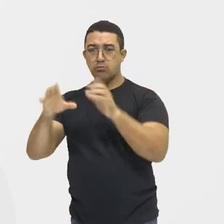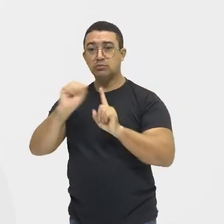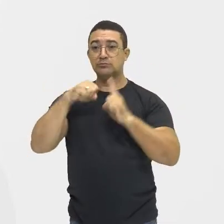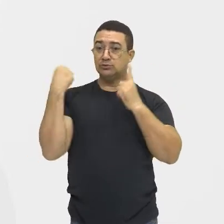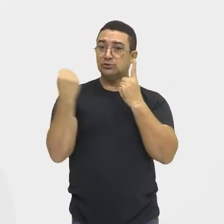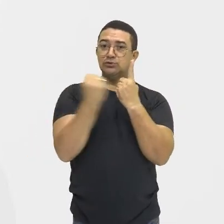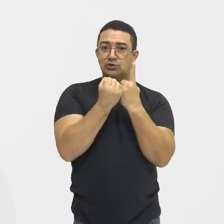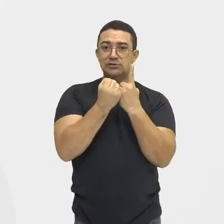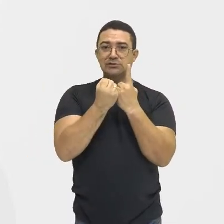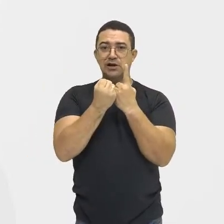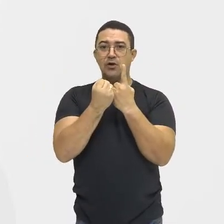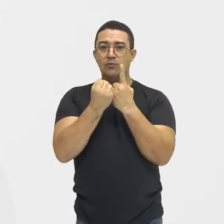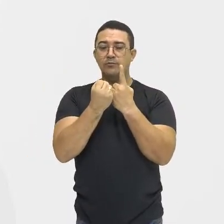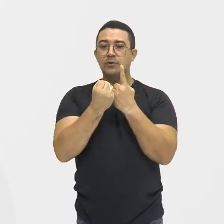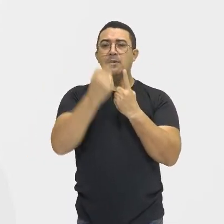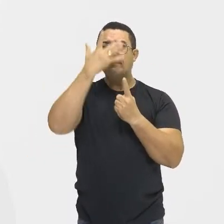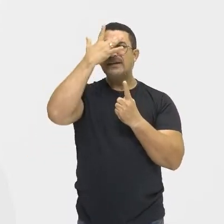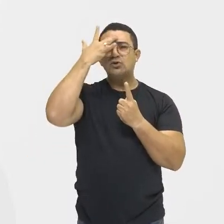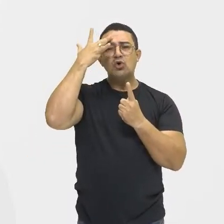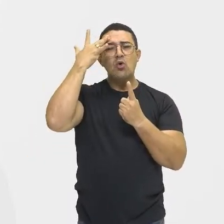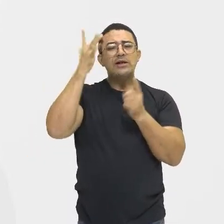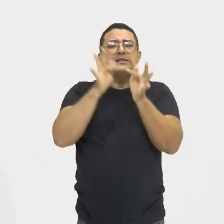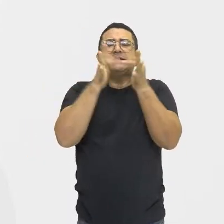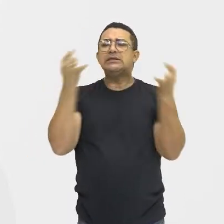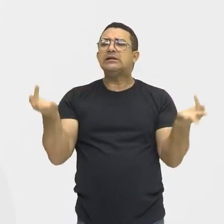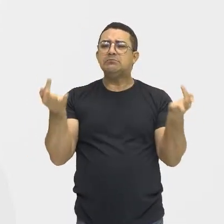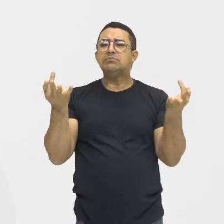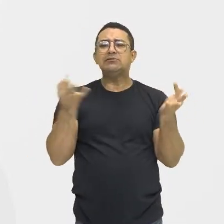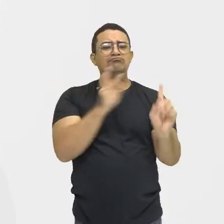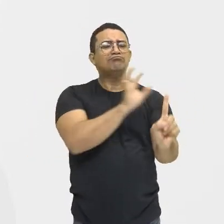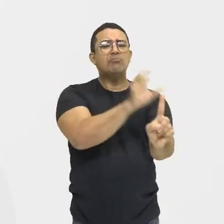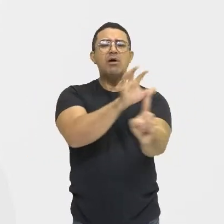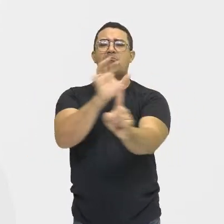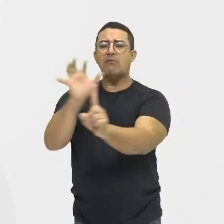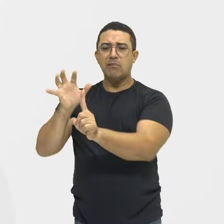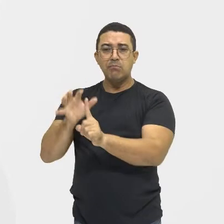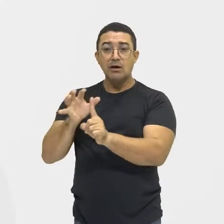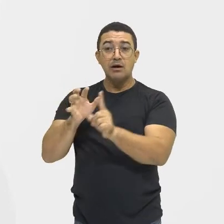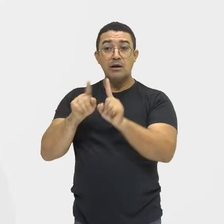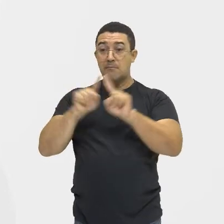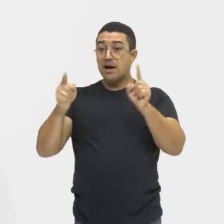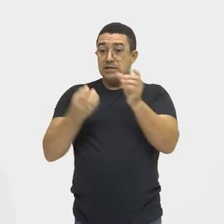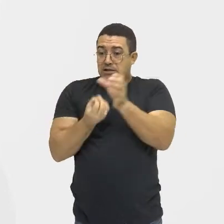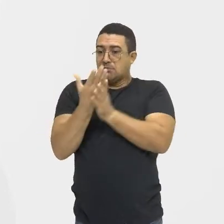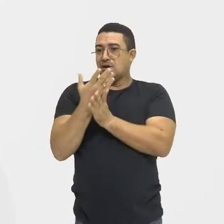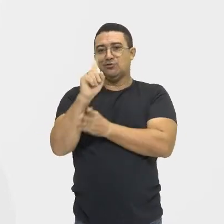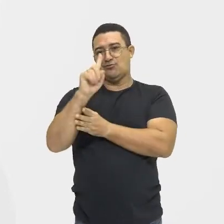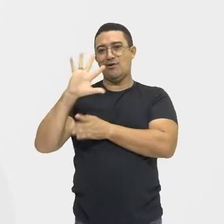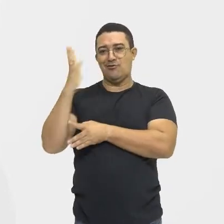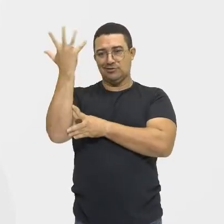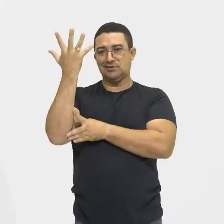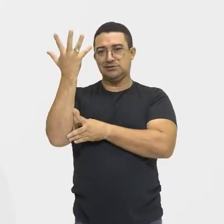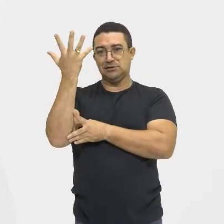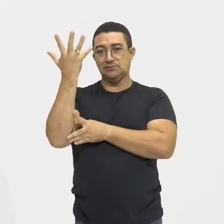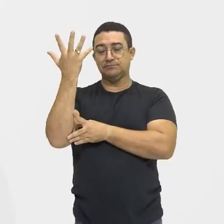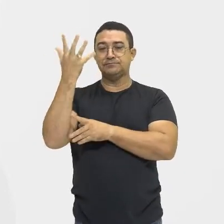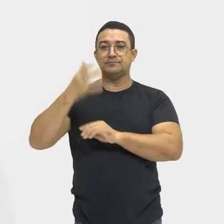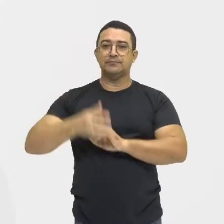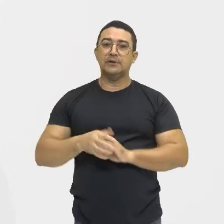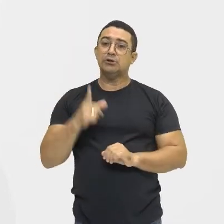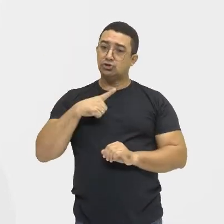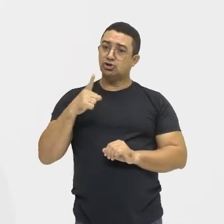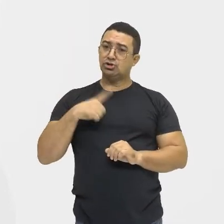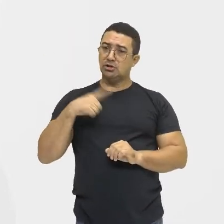envolvia pessoas comuns e retratava nas obras? E isso não acontecia no Renascimento, tá? Ele tinha uma fisionomia